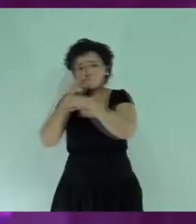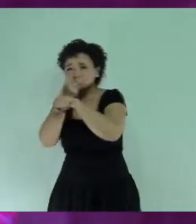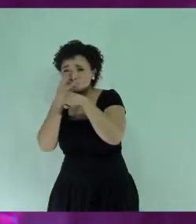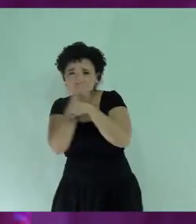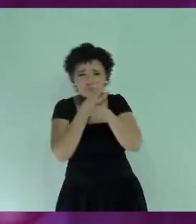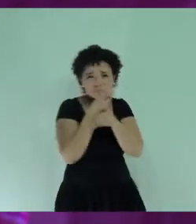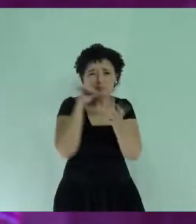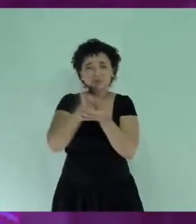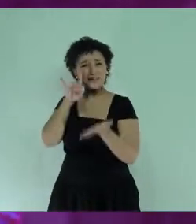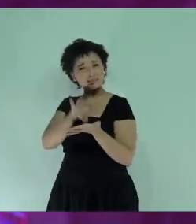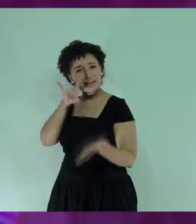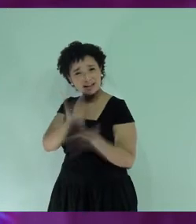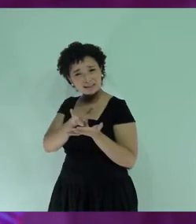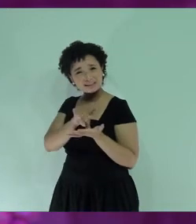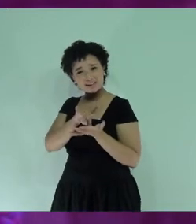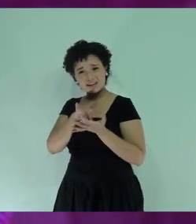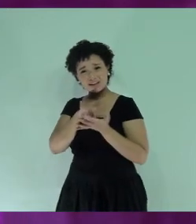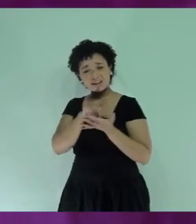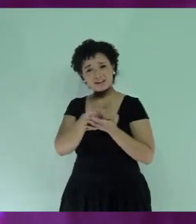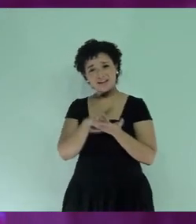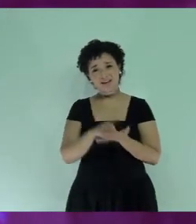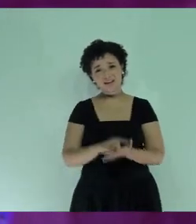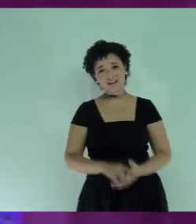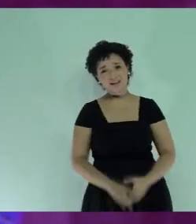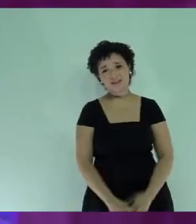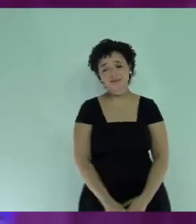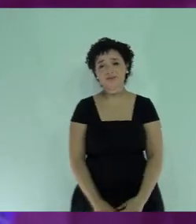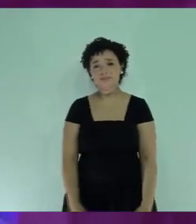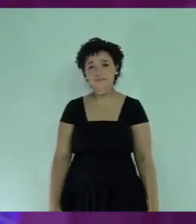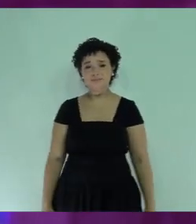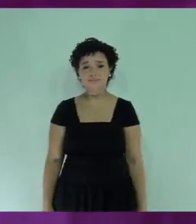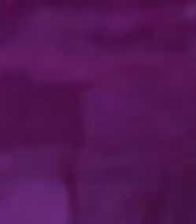Procurar a pronúncia do aspecto bruto.